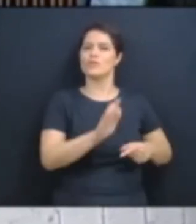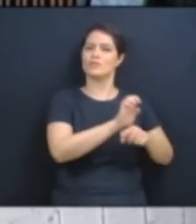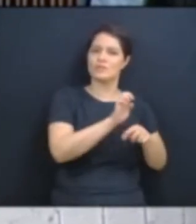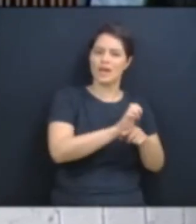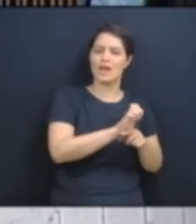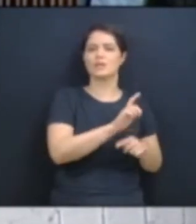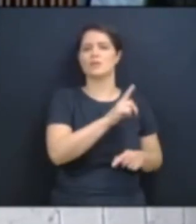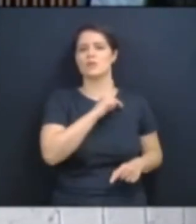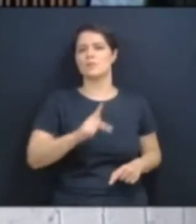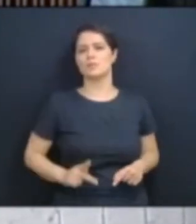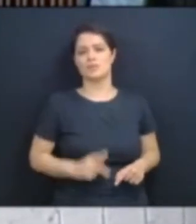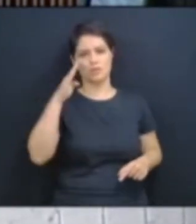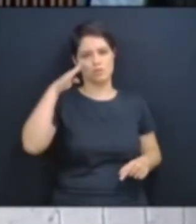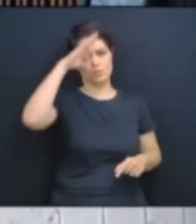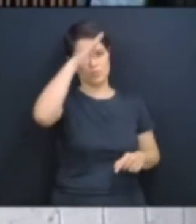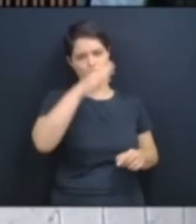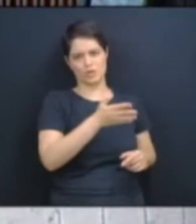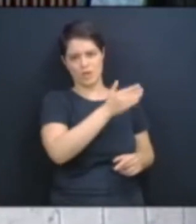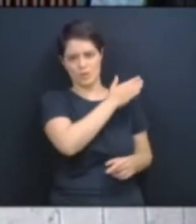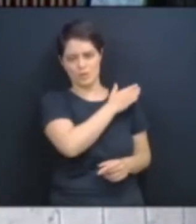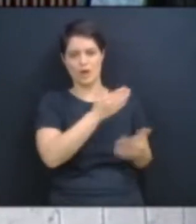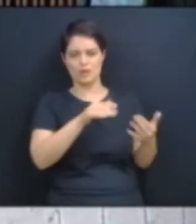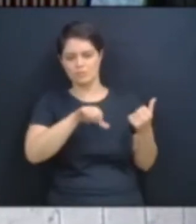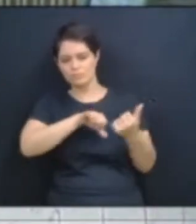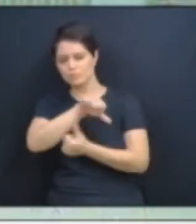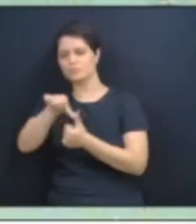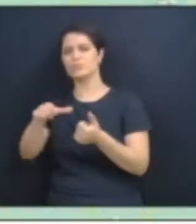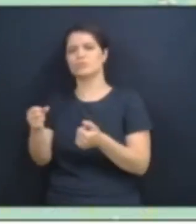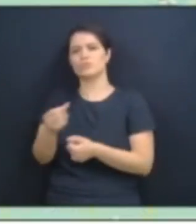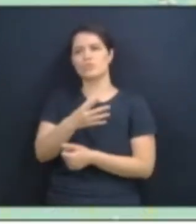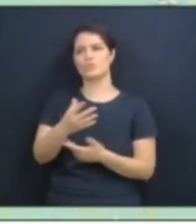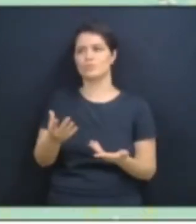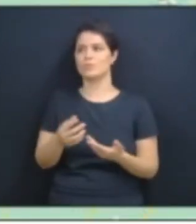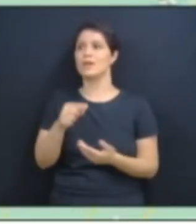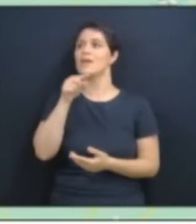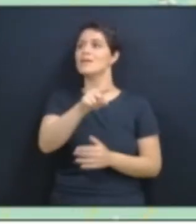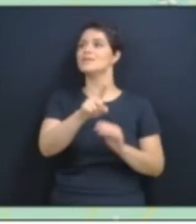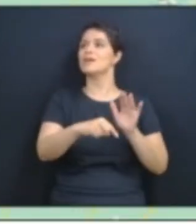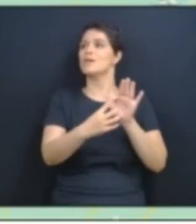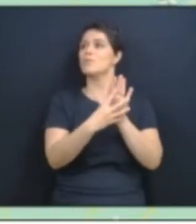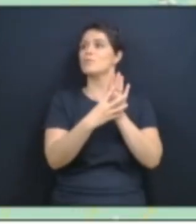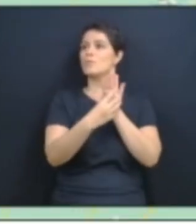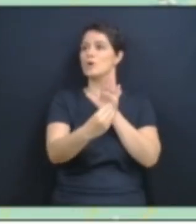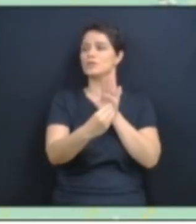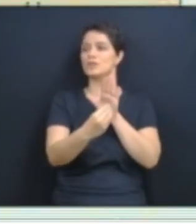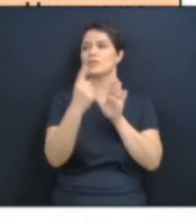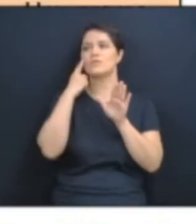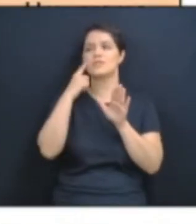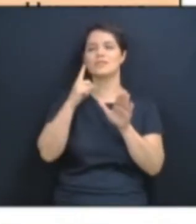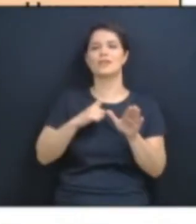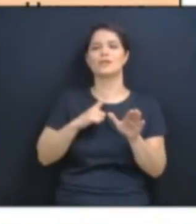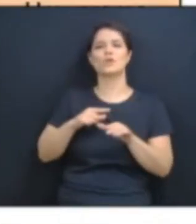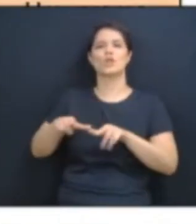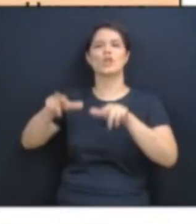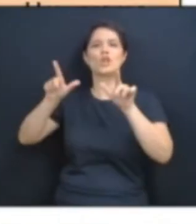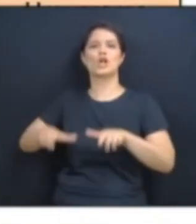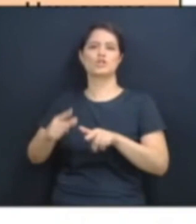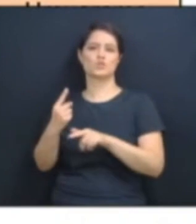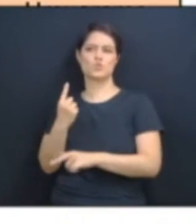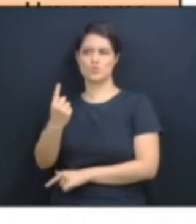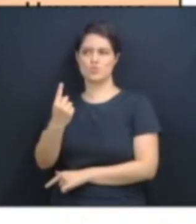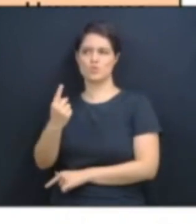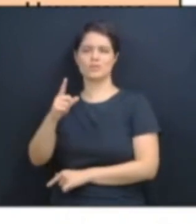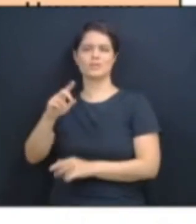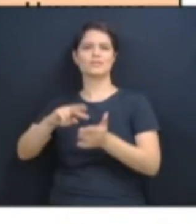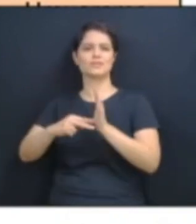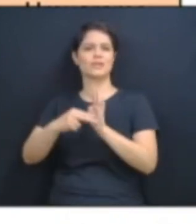época. Esse é o modelo de pedágio. Esse lote 1, que trata da região metropolitana de Curitiba,